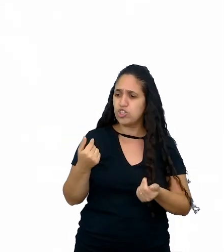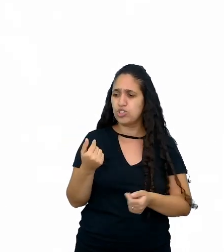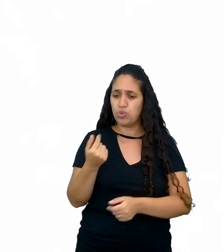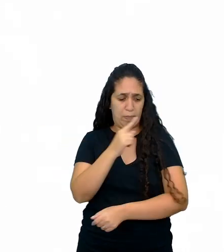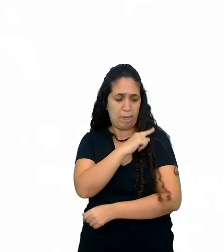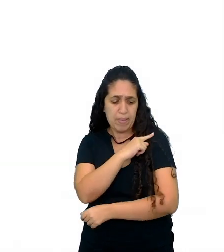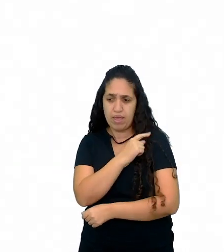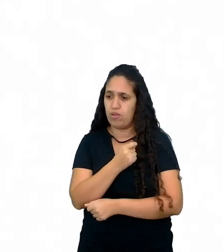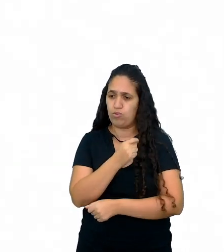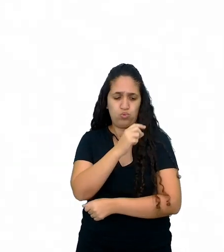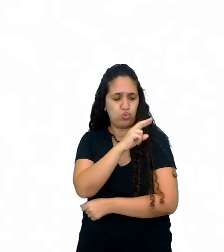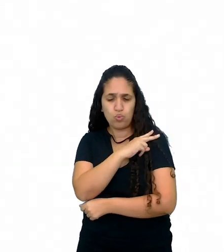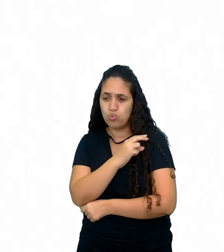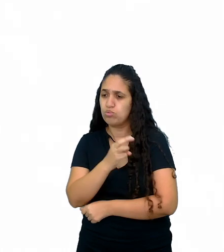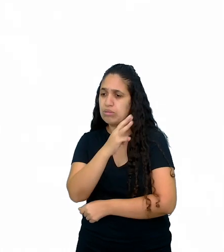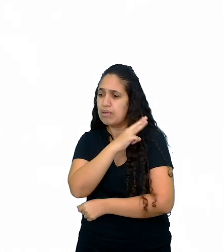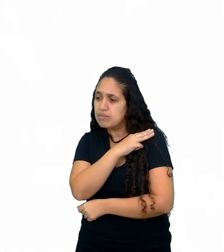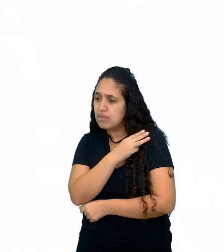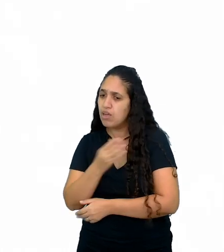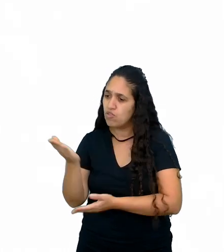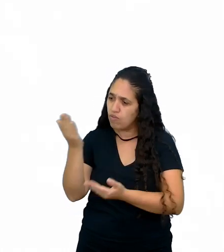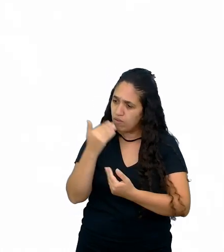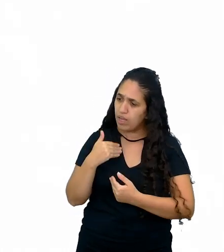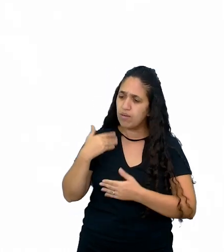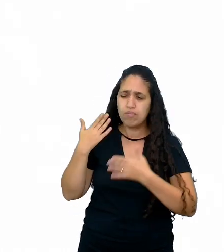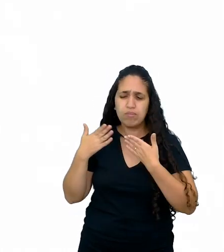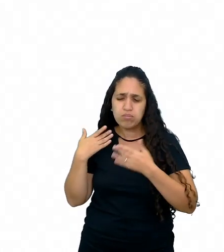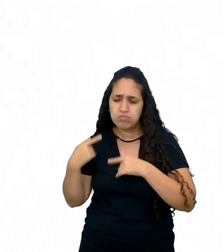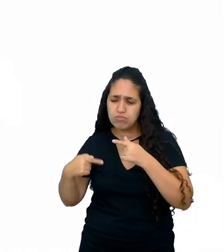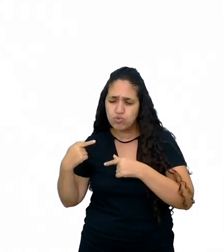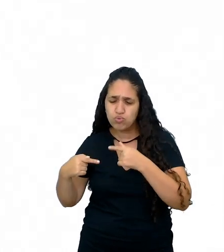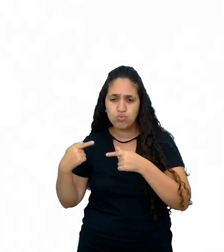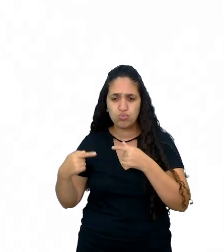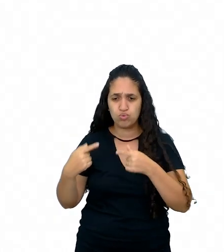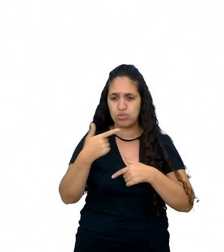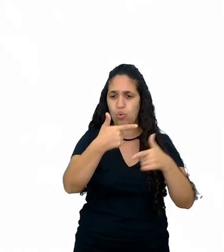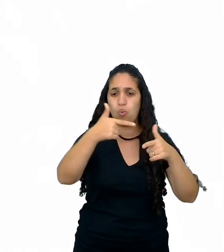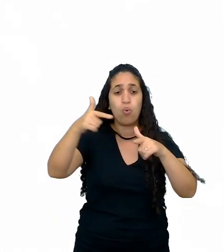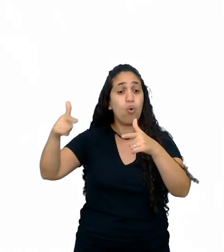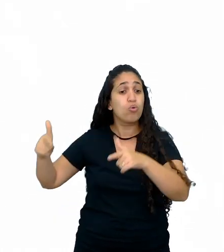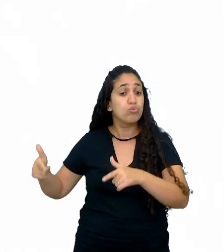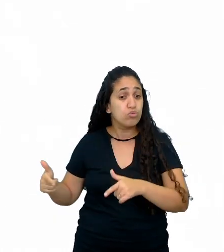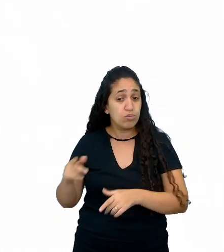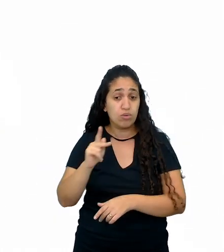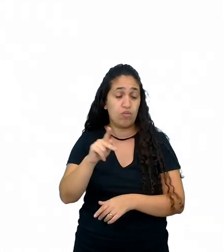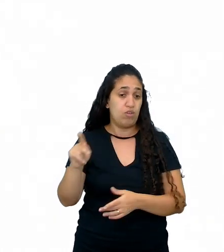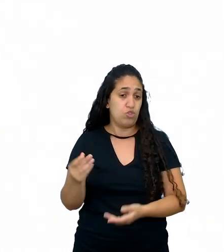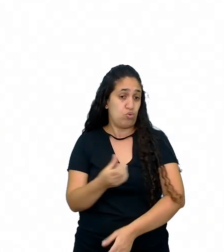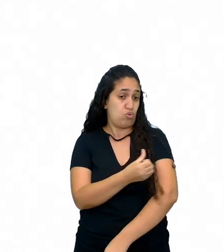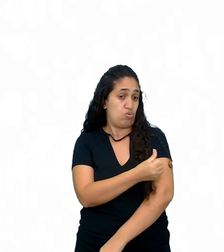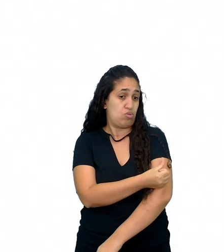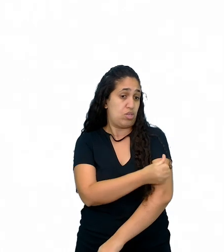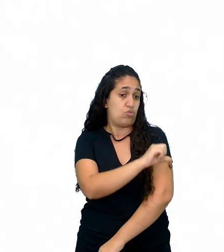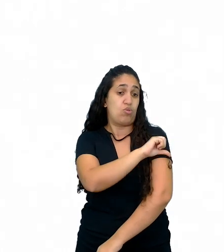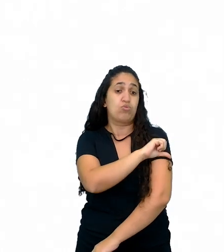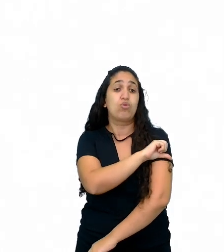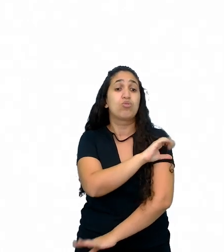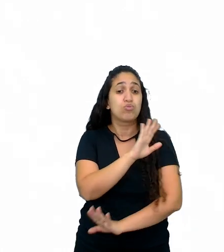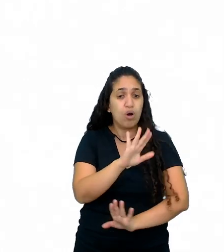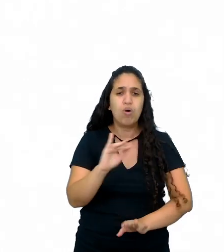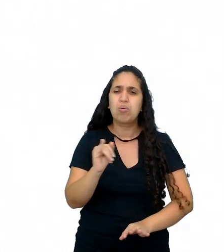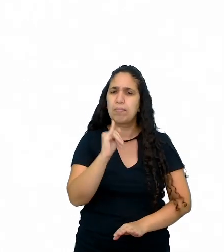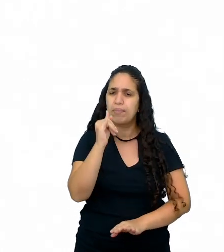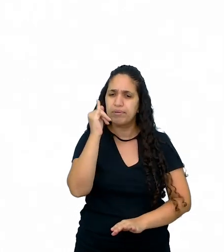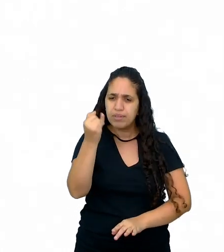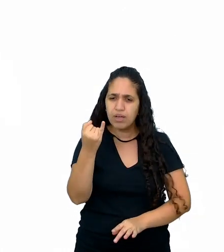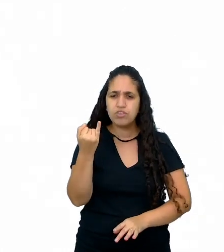do segundo, do terceiro, discutam, né? Ou os outros professores do sexto até o nono. Importante é vocês